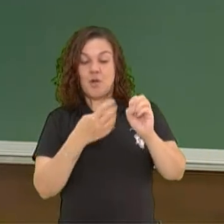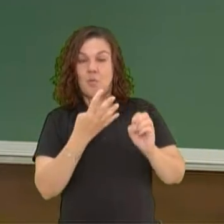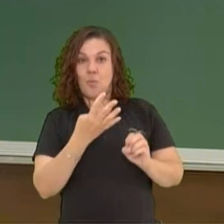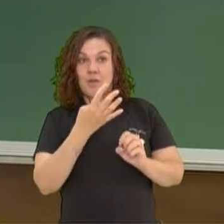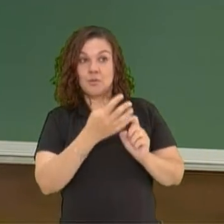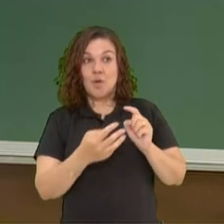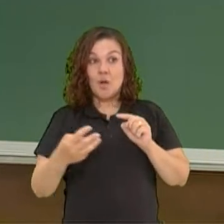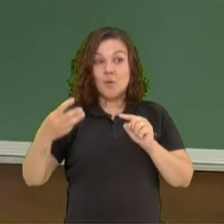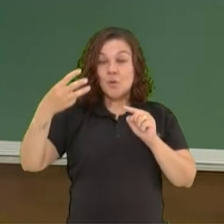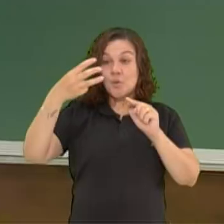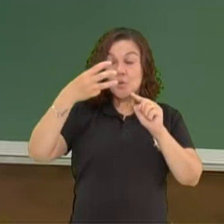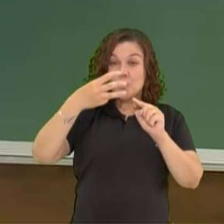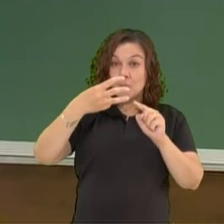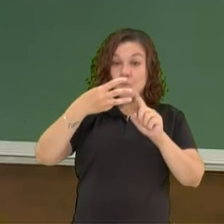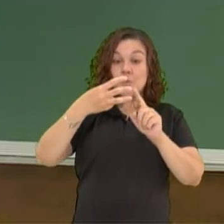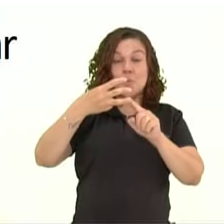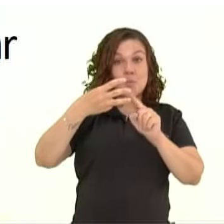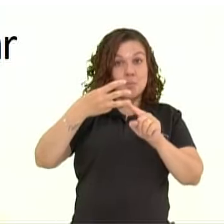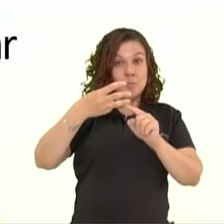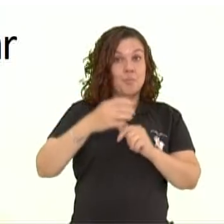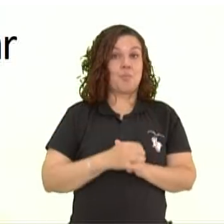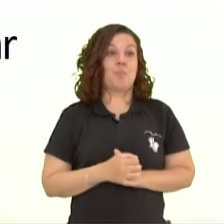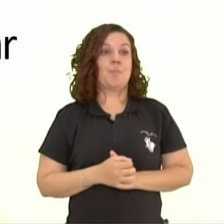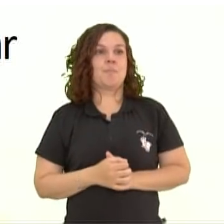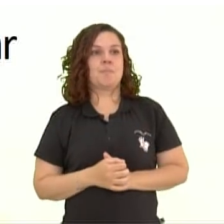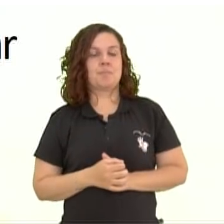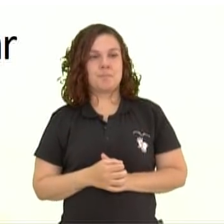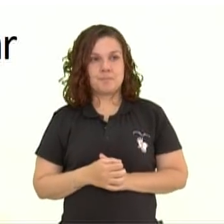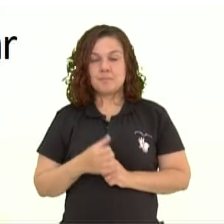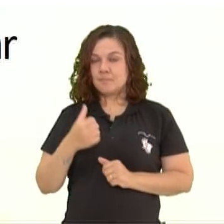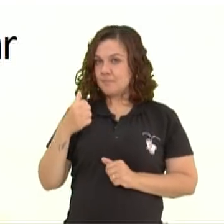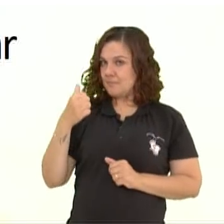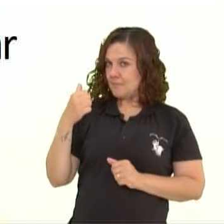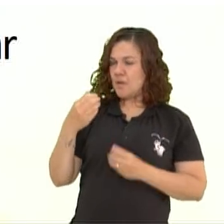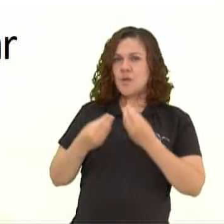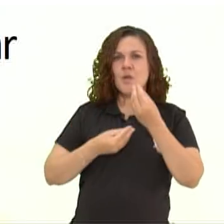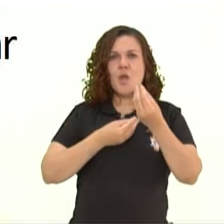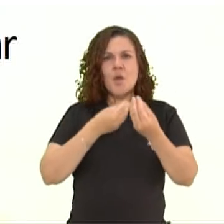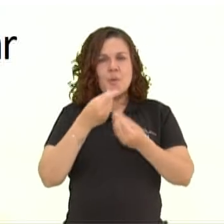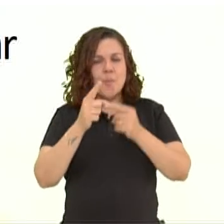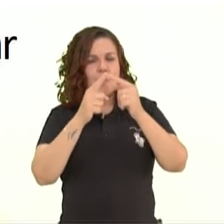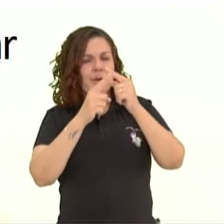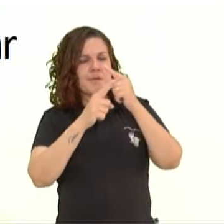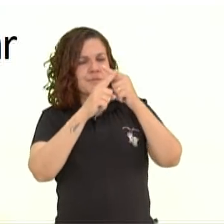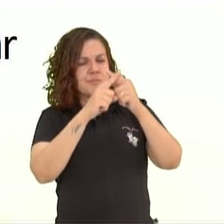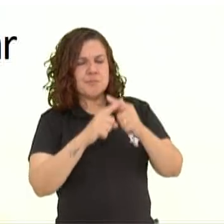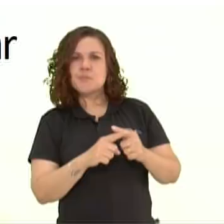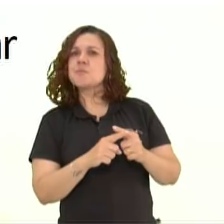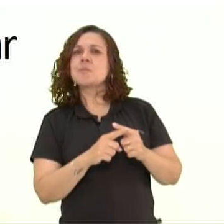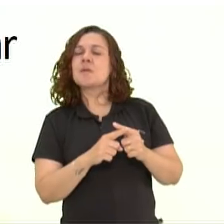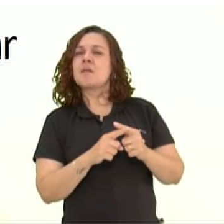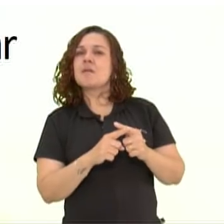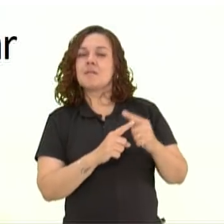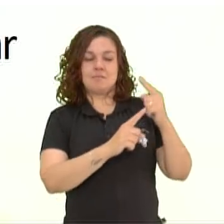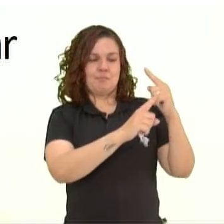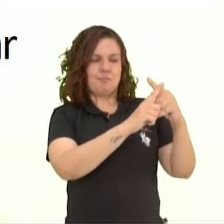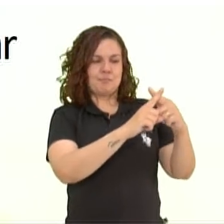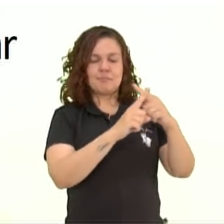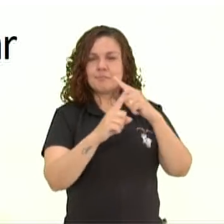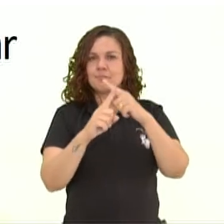elevado ao cubo, que é elevado a 3. Então, 0,4 elevado a 3. Quantas vezes que eu vou multiplicar a minha base,